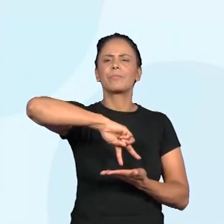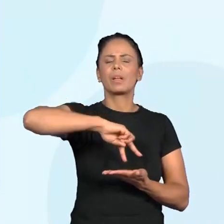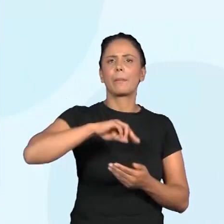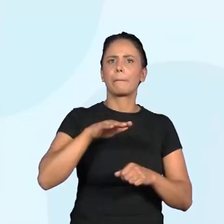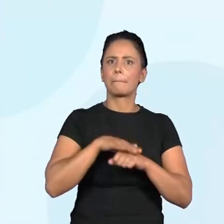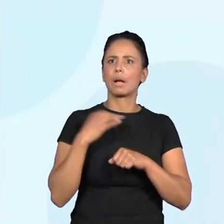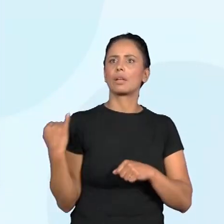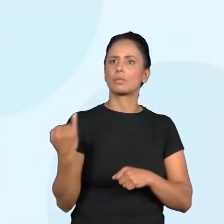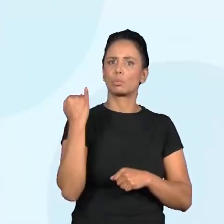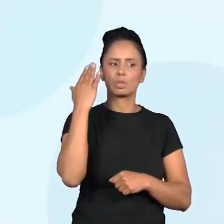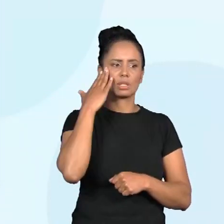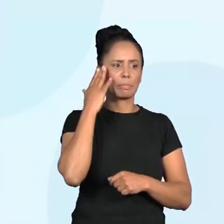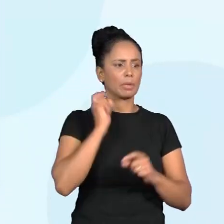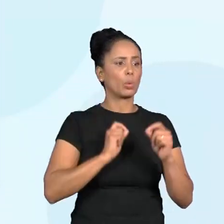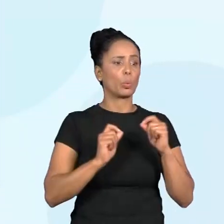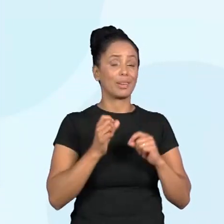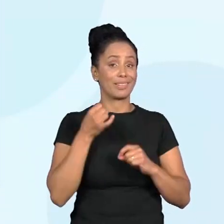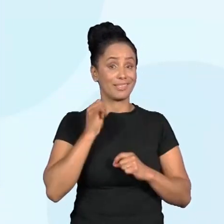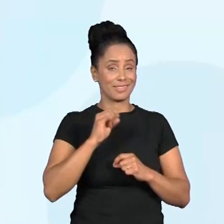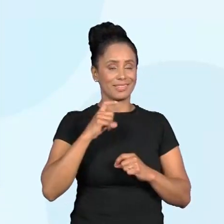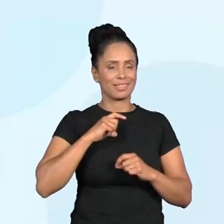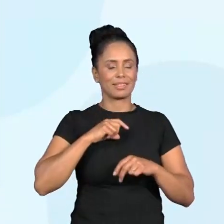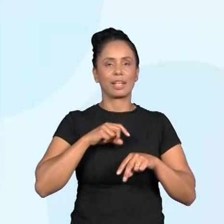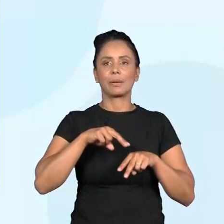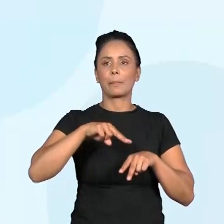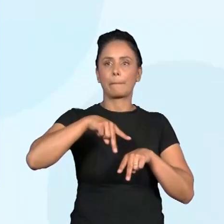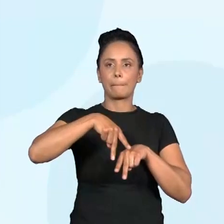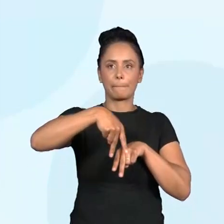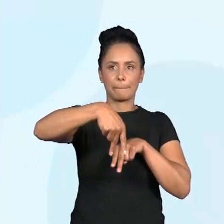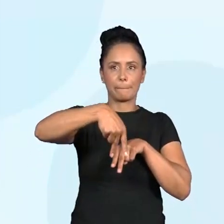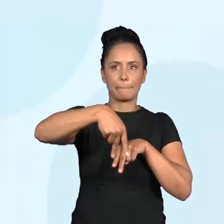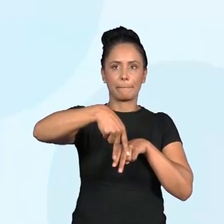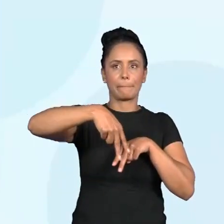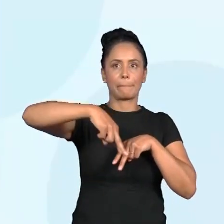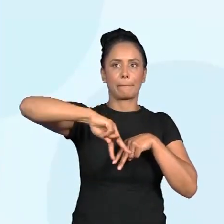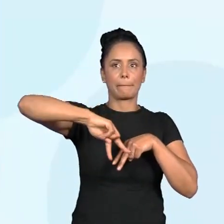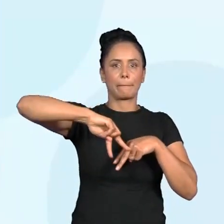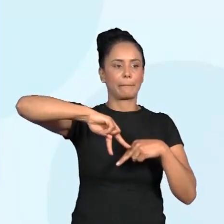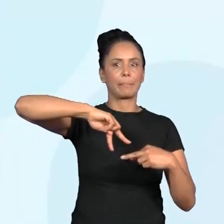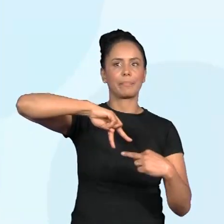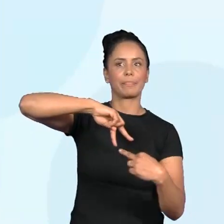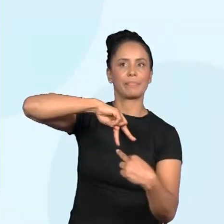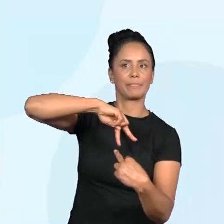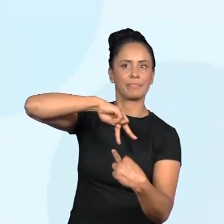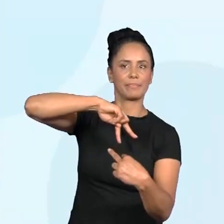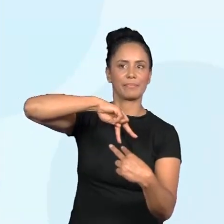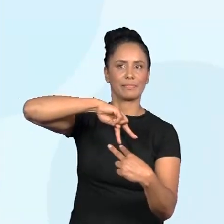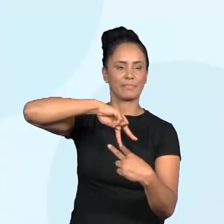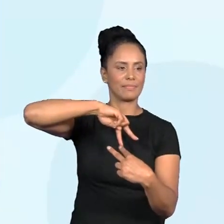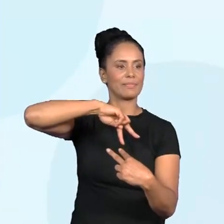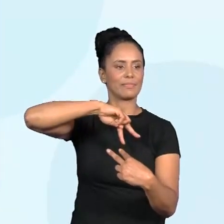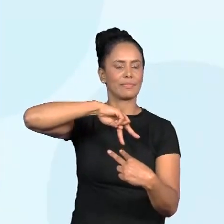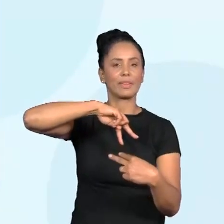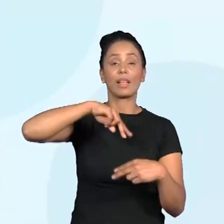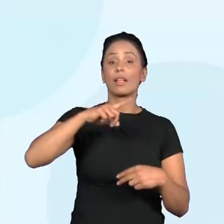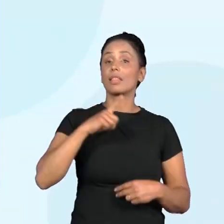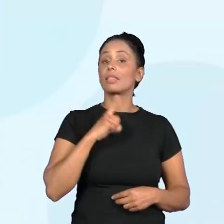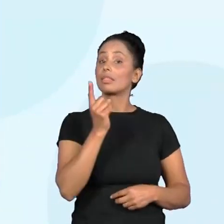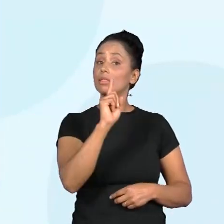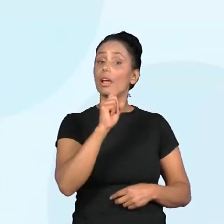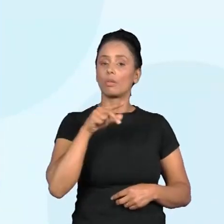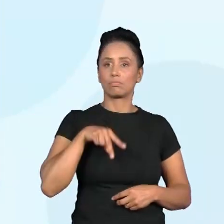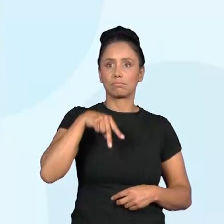de frente, como na imagem de costas, a sombra dela está sendo projetada para a mesma direção.